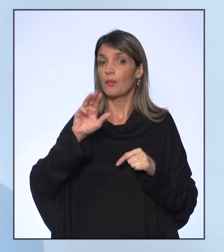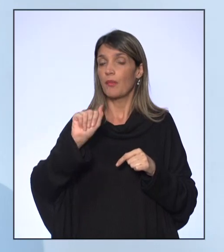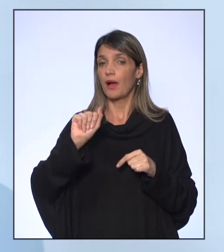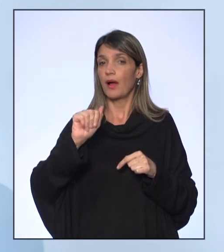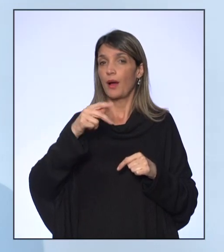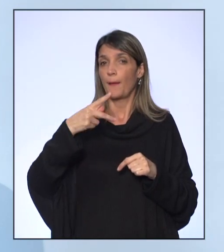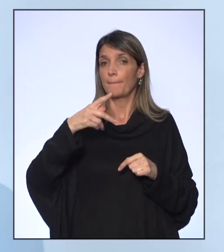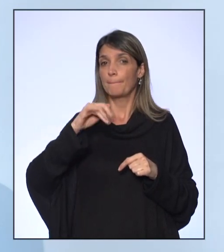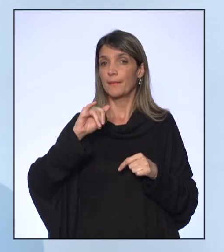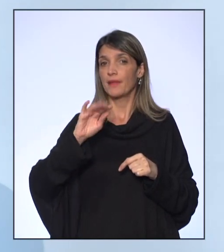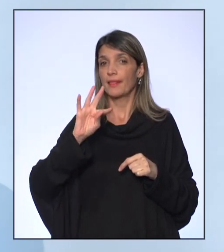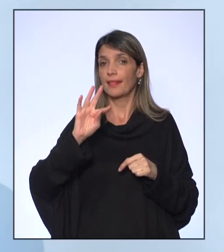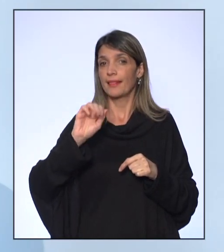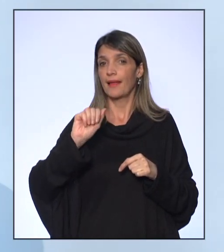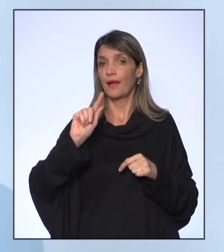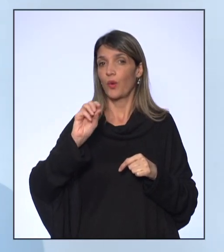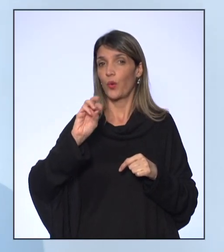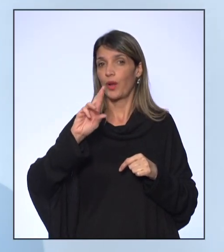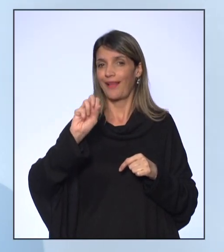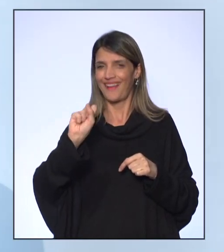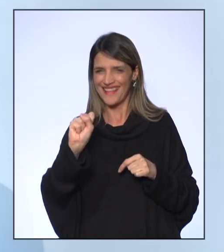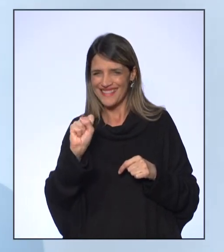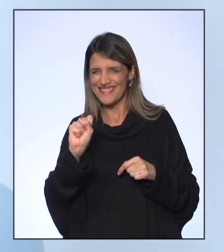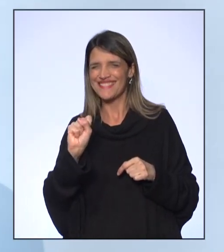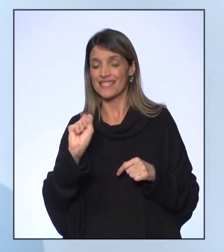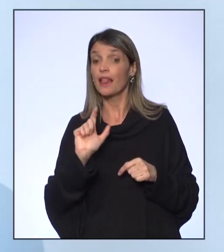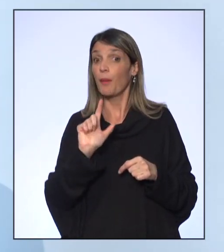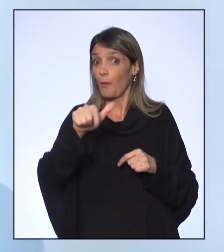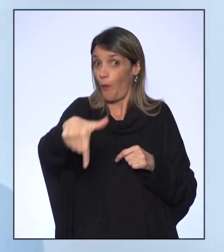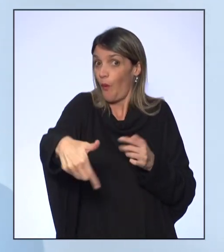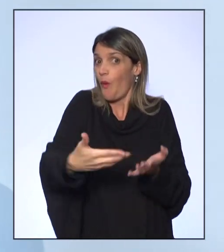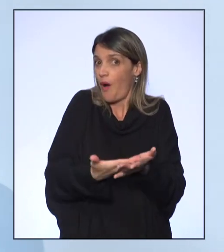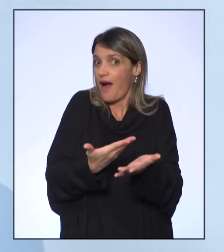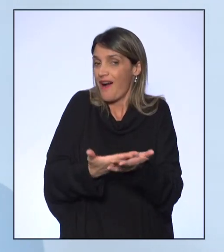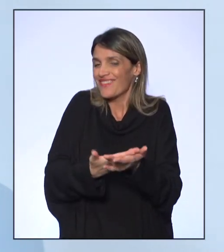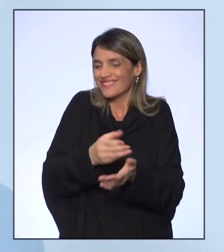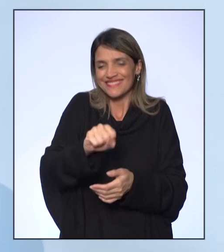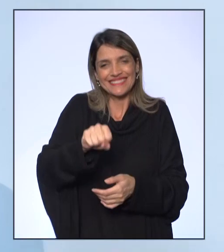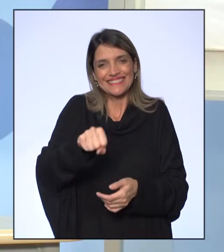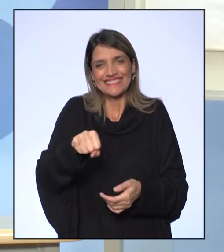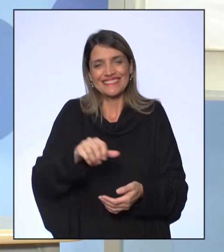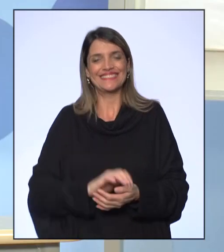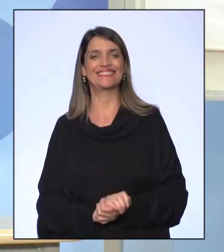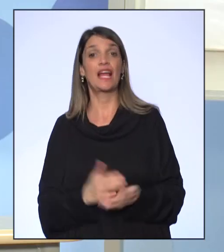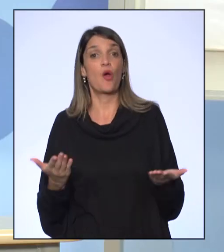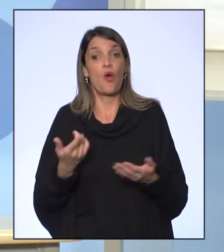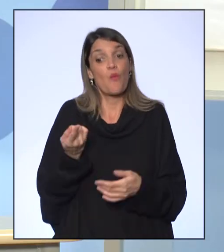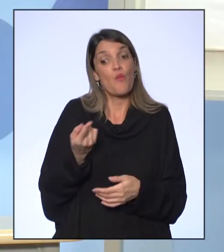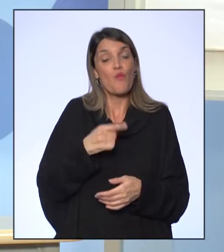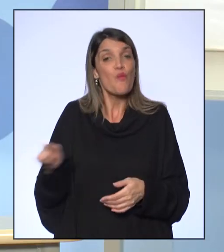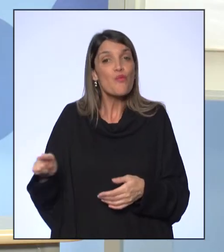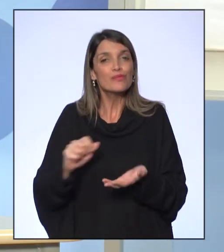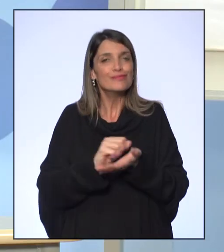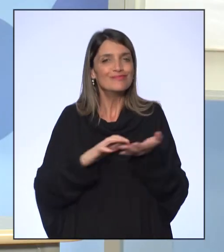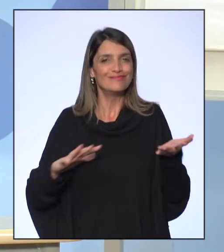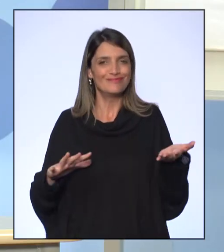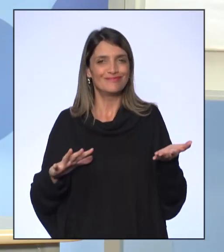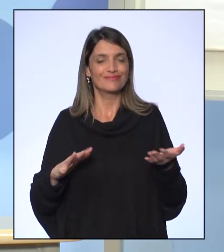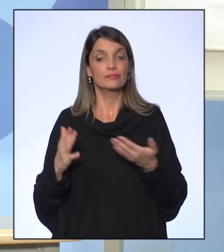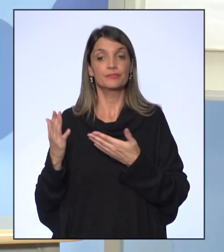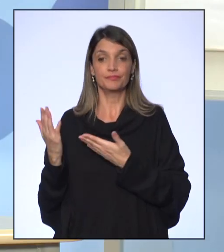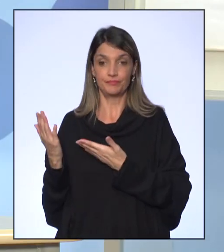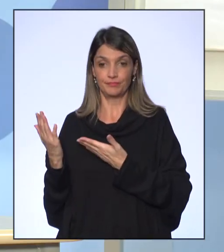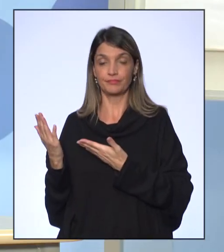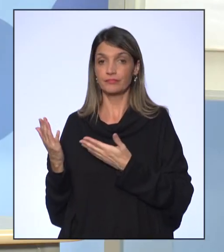de Pitágoras. Nós vamos chegar lá, logo vamos chegar lá, né? Vamos sim. Vamos para a última atividade? Vamos, essa